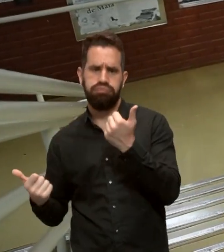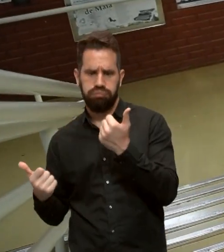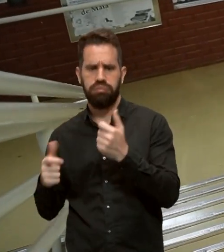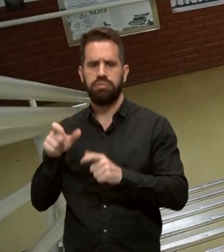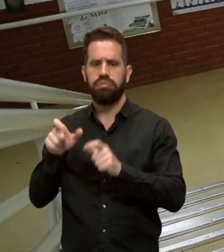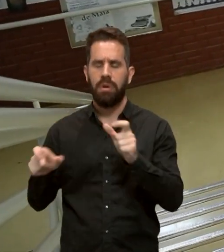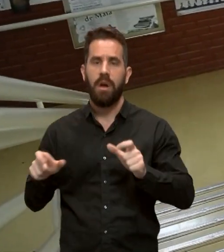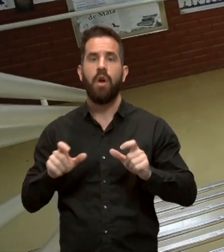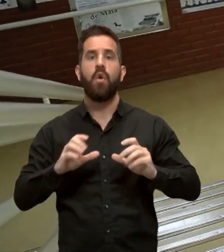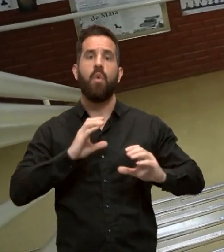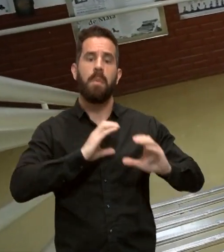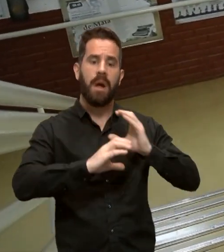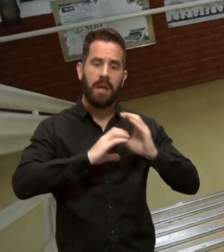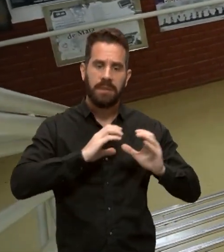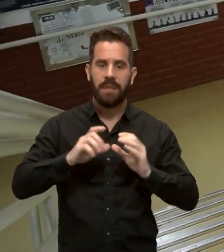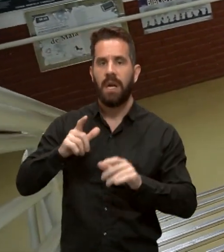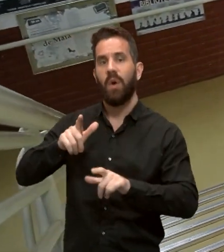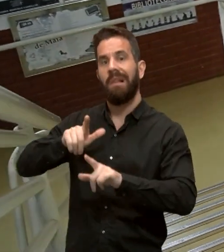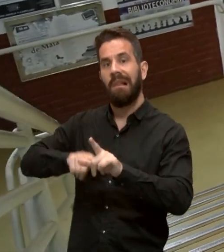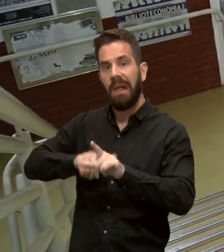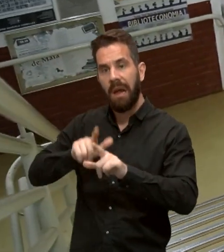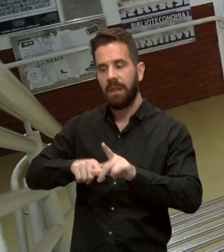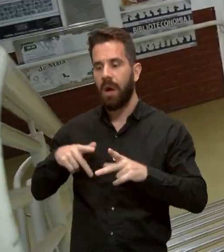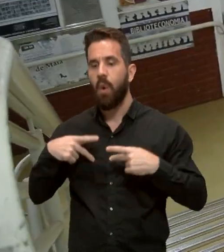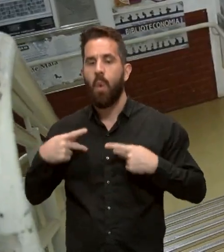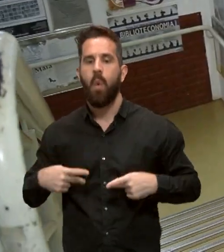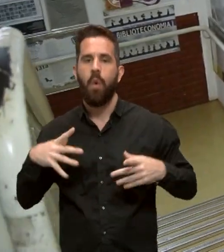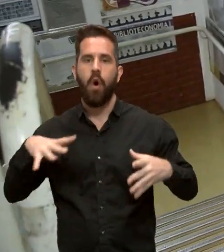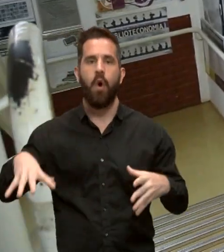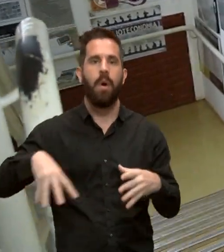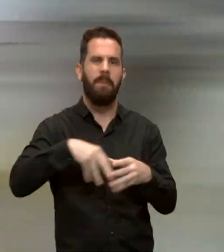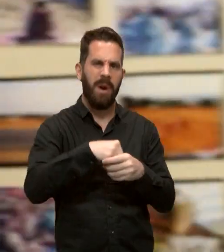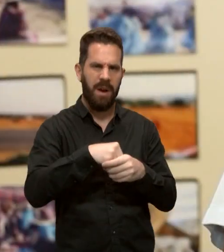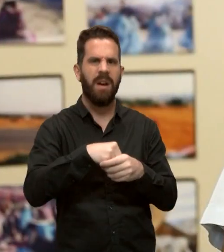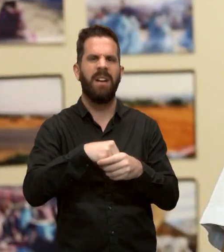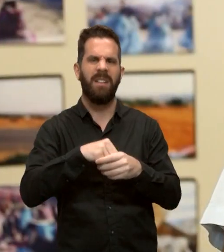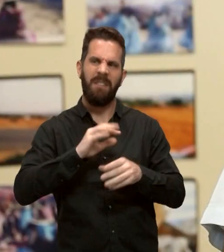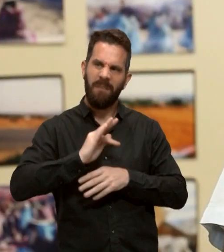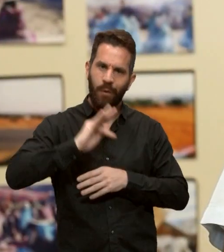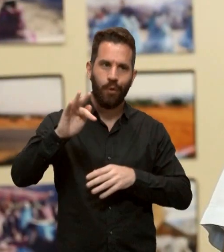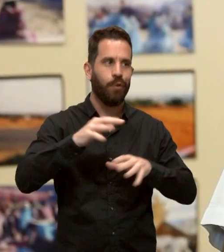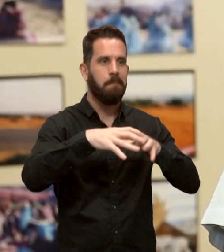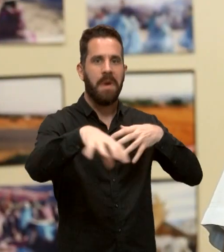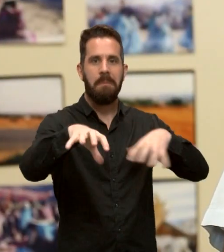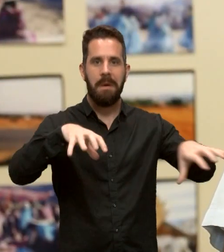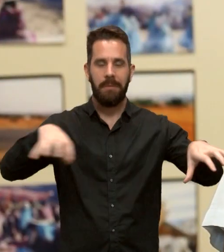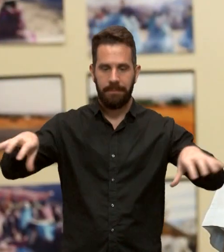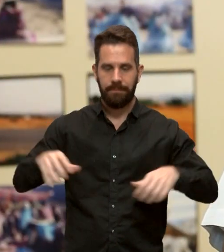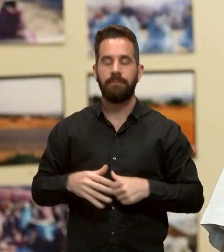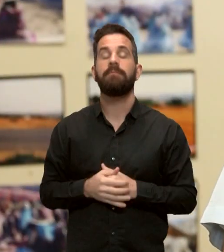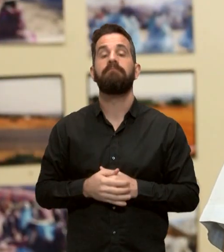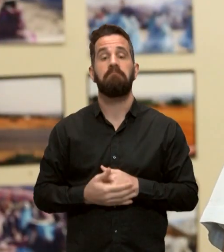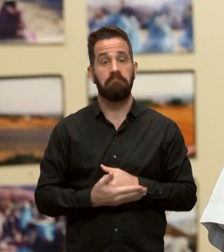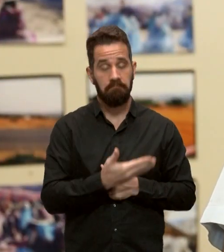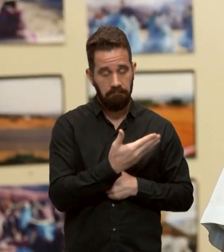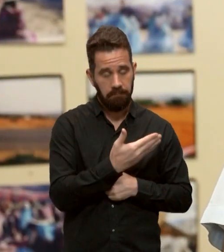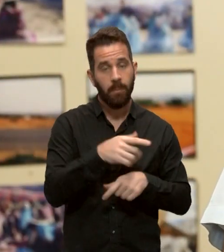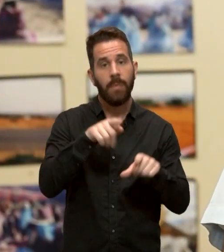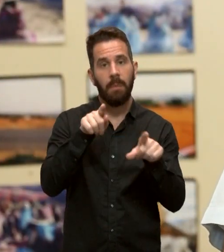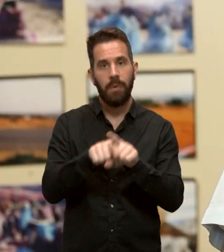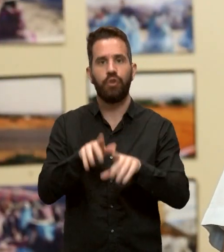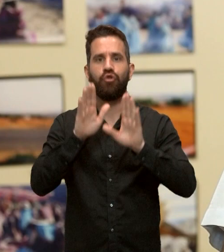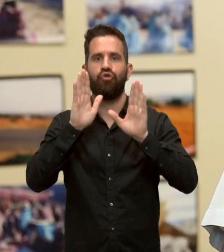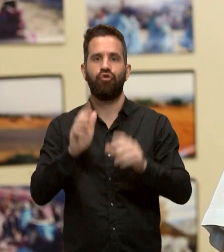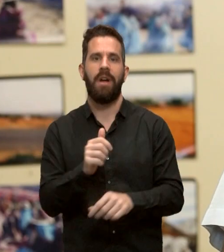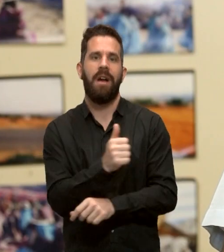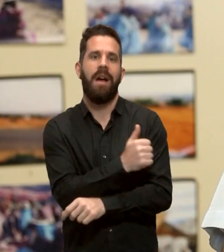comunicação, letras e humanas, né, que depois se dividiram. Vamos dizer assim, fui também aluno